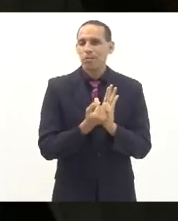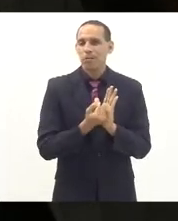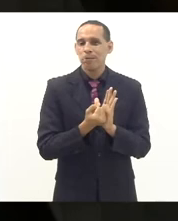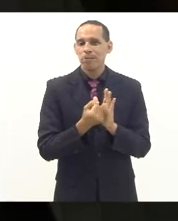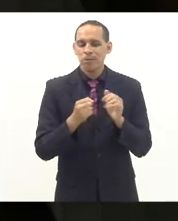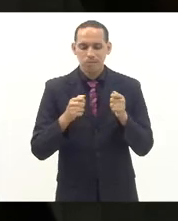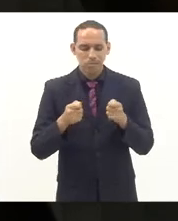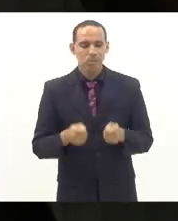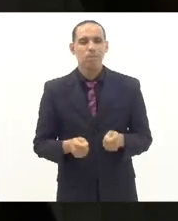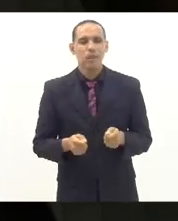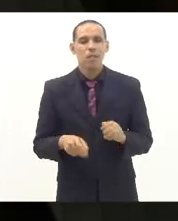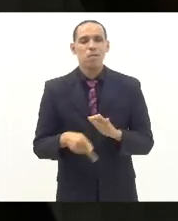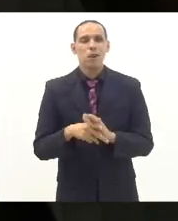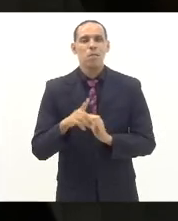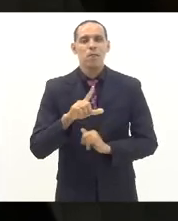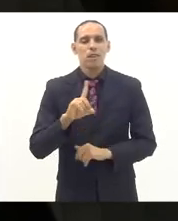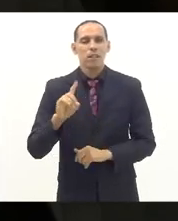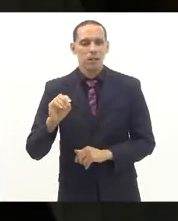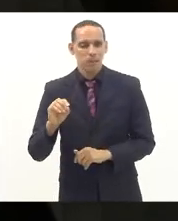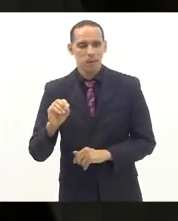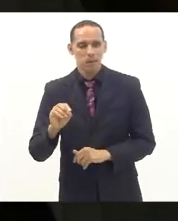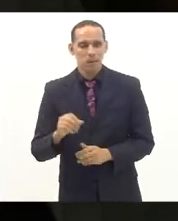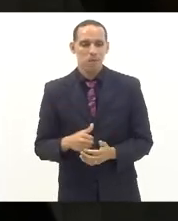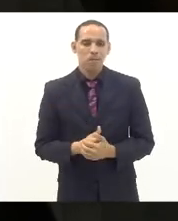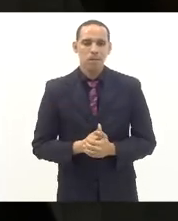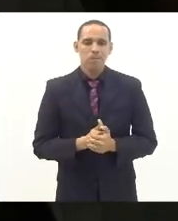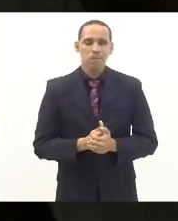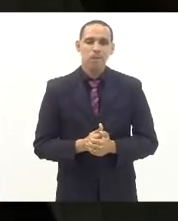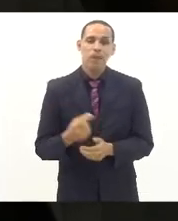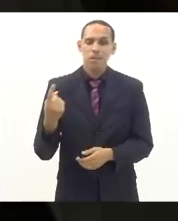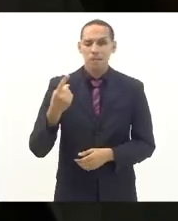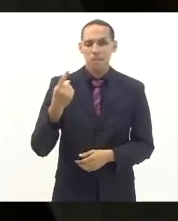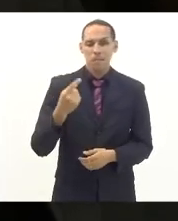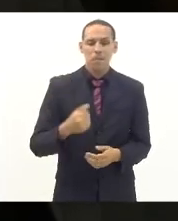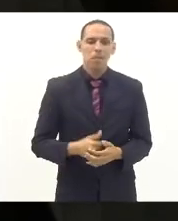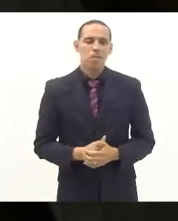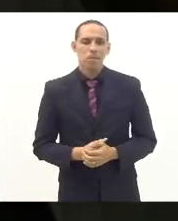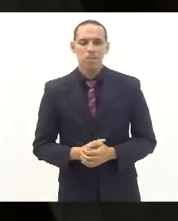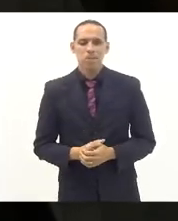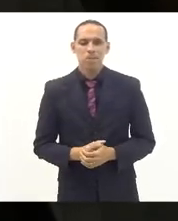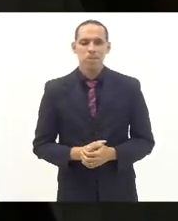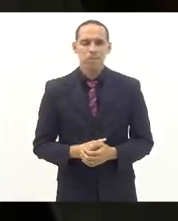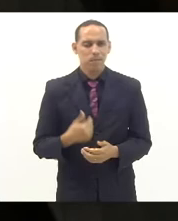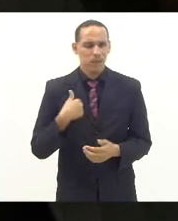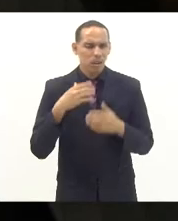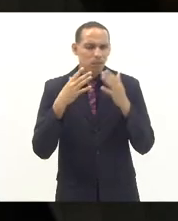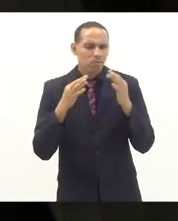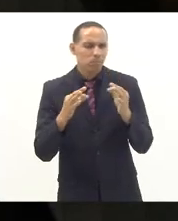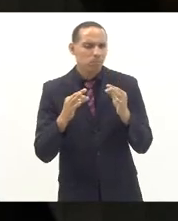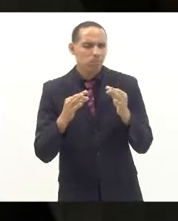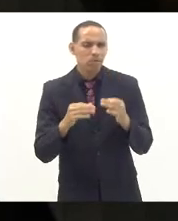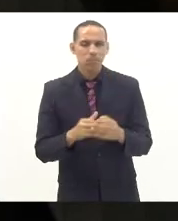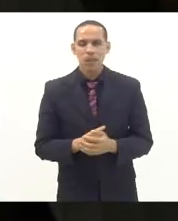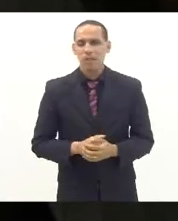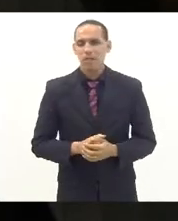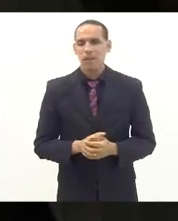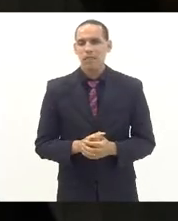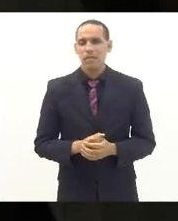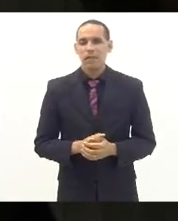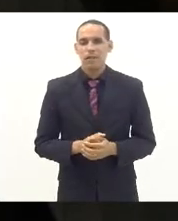pela l d o Oi e a primeira coisa que me chama atenção é